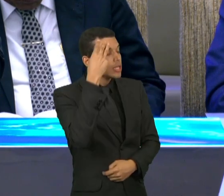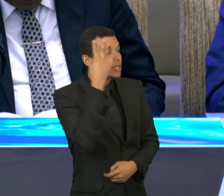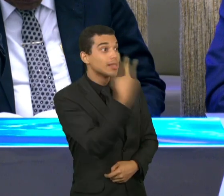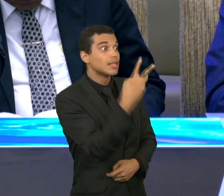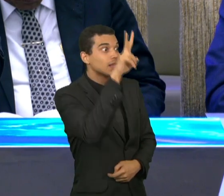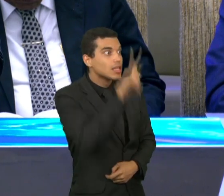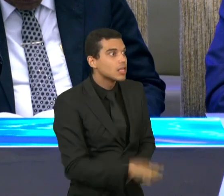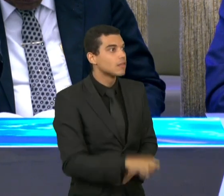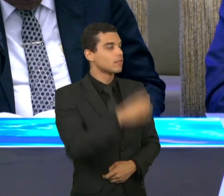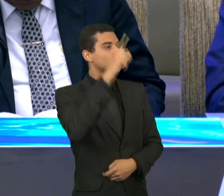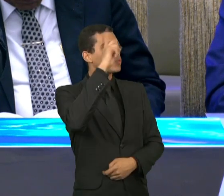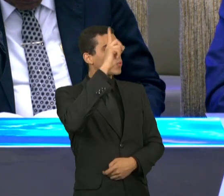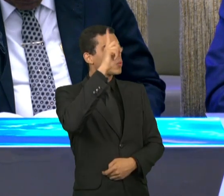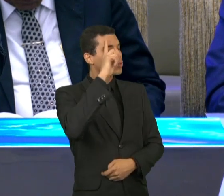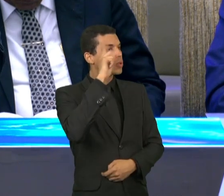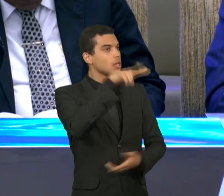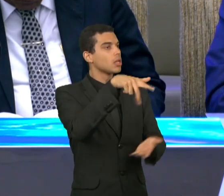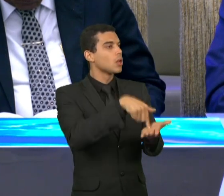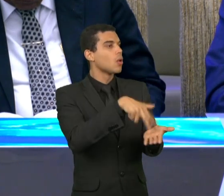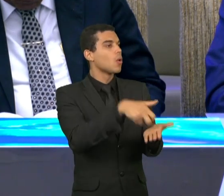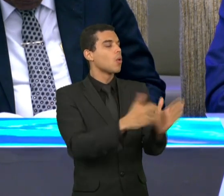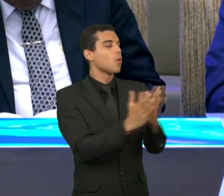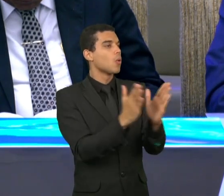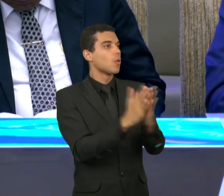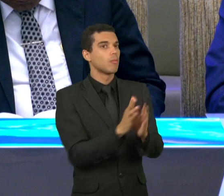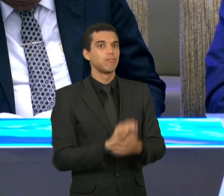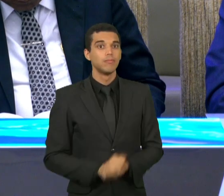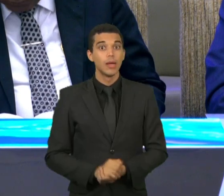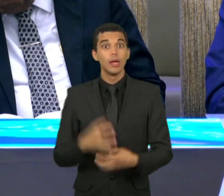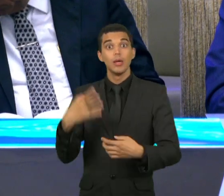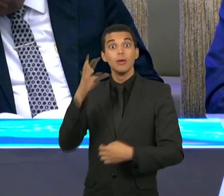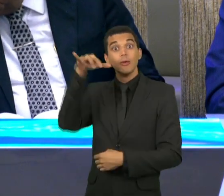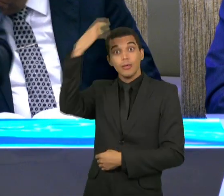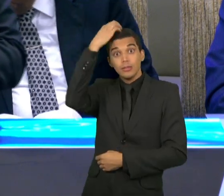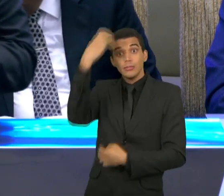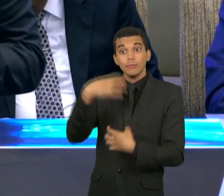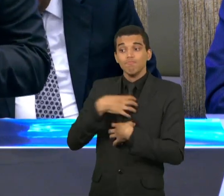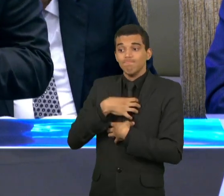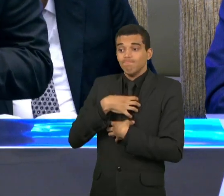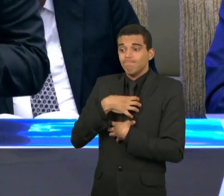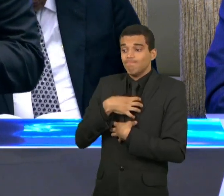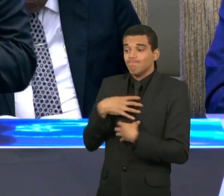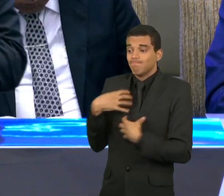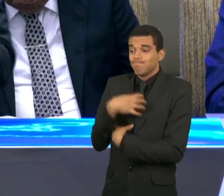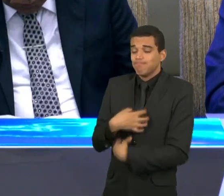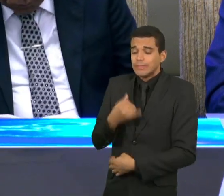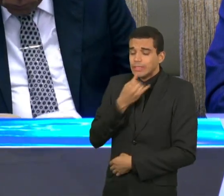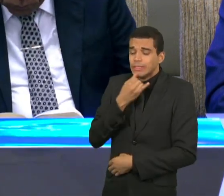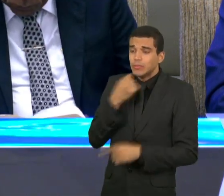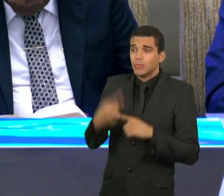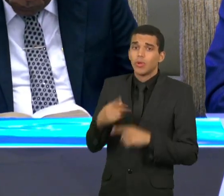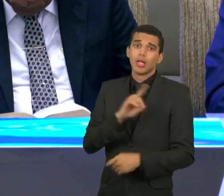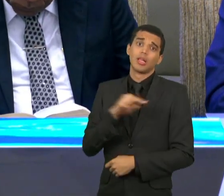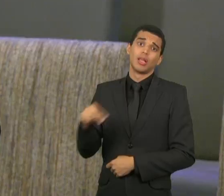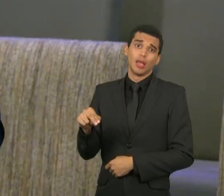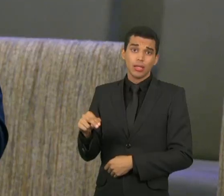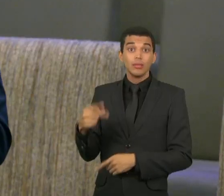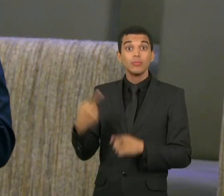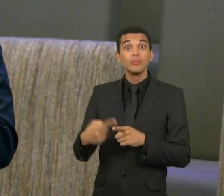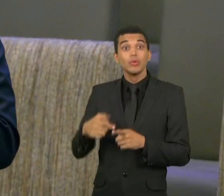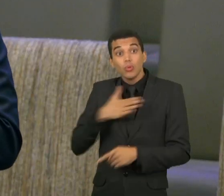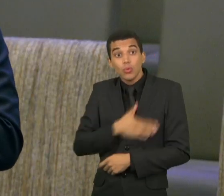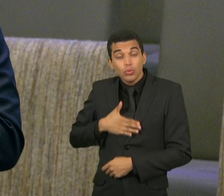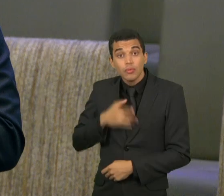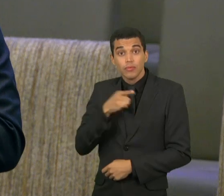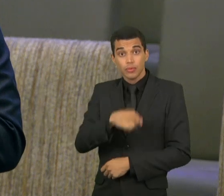negócio, ficou muito penalizado e a favor de Daniel, e propôs dentro do seu coração livrá-lo, e até ao